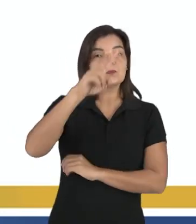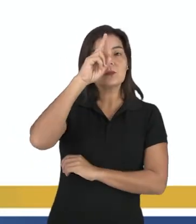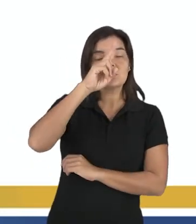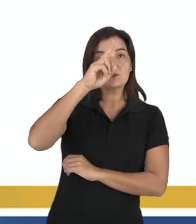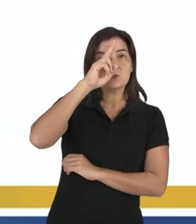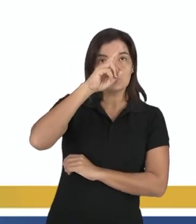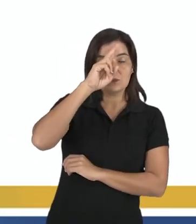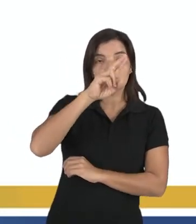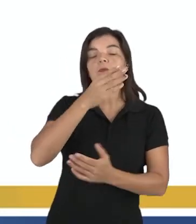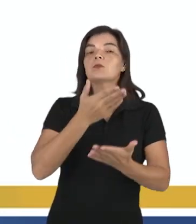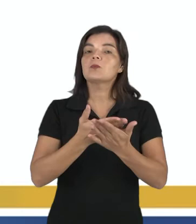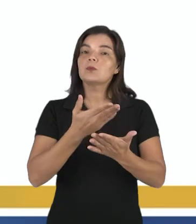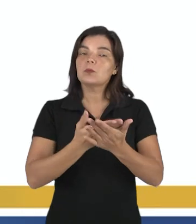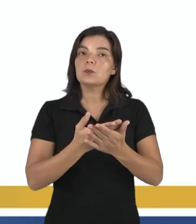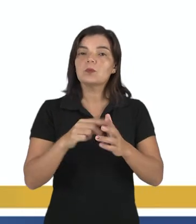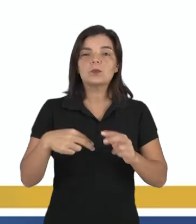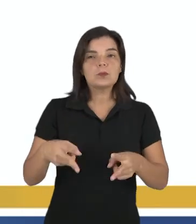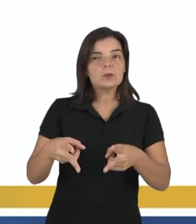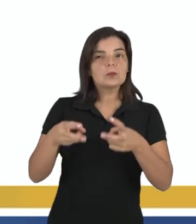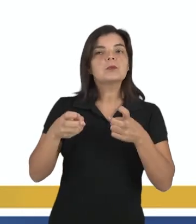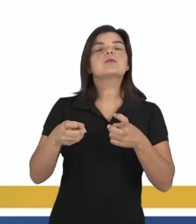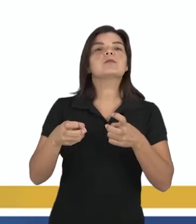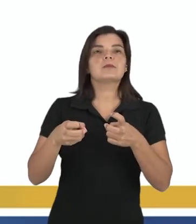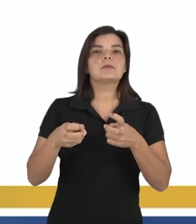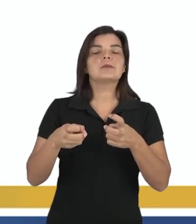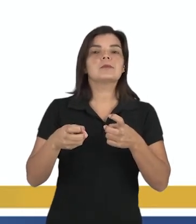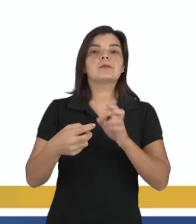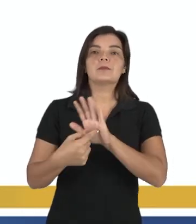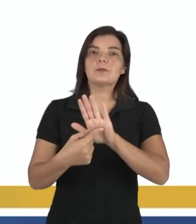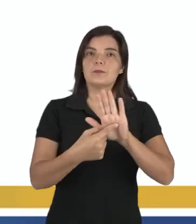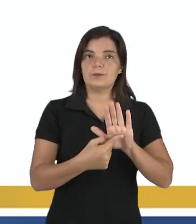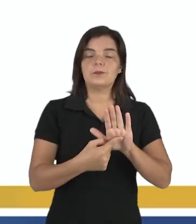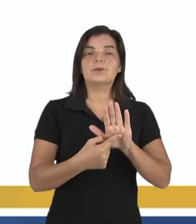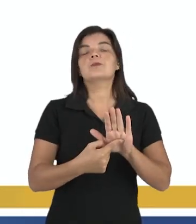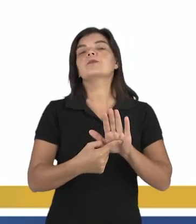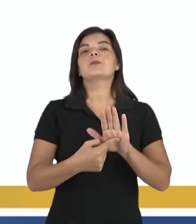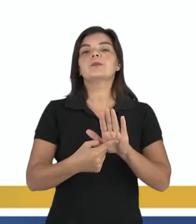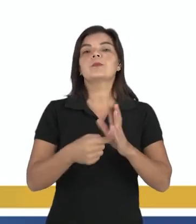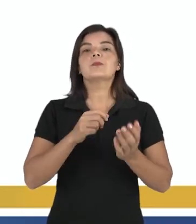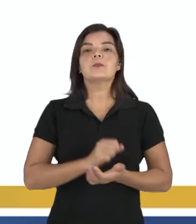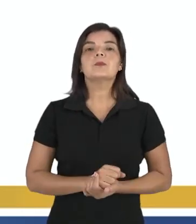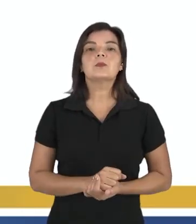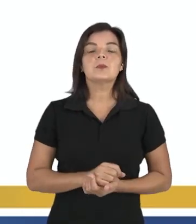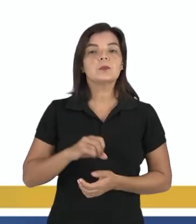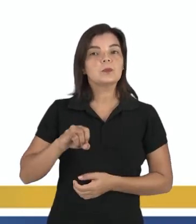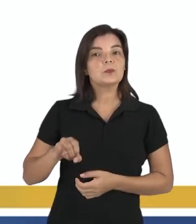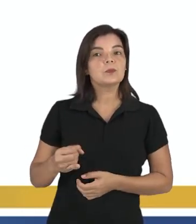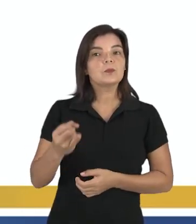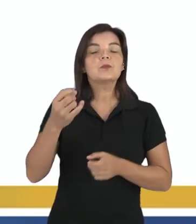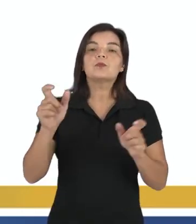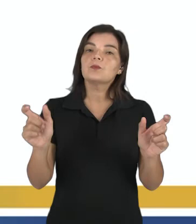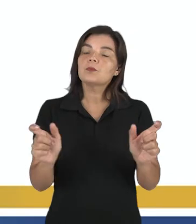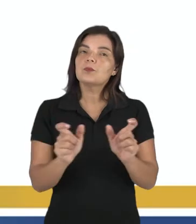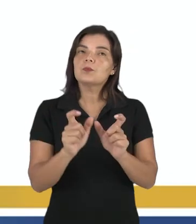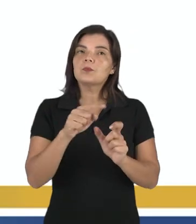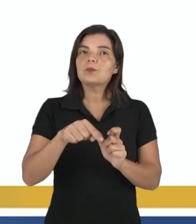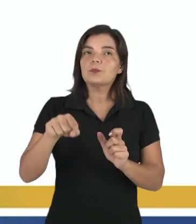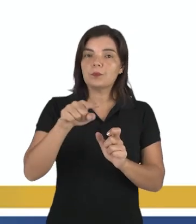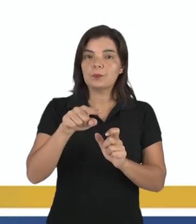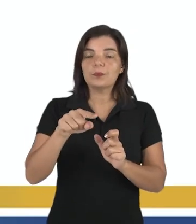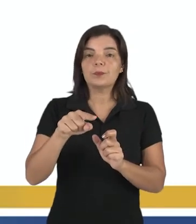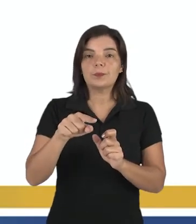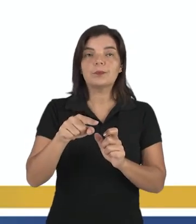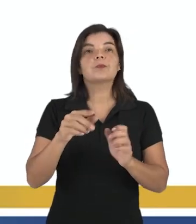lembrar da função exponencial quando perceberem essa configuração, essa representação nos juros compostos. E aí vocês vão perceber